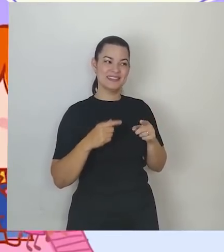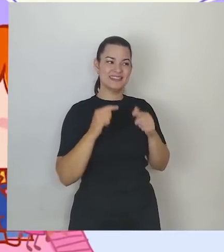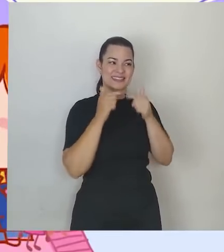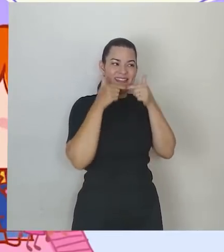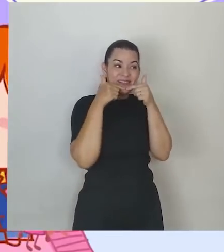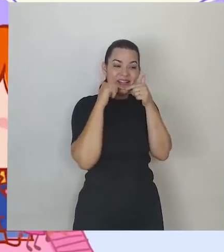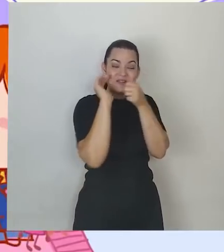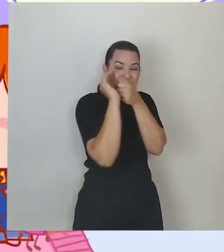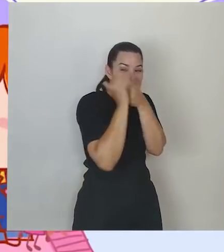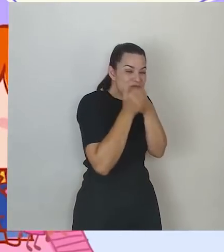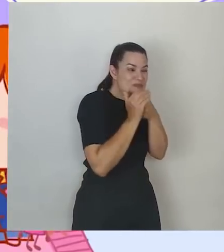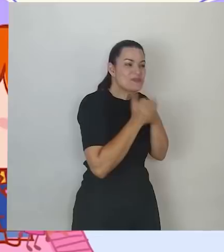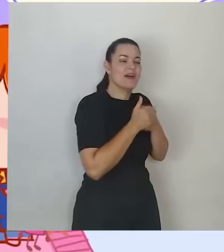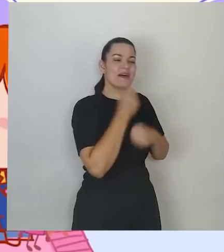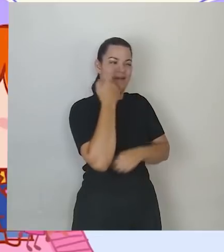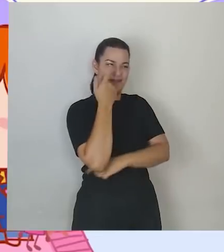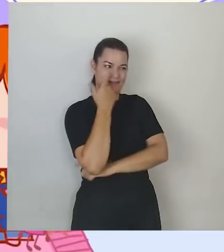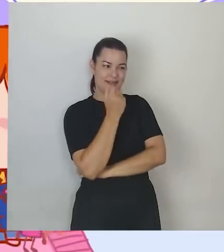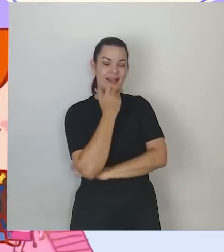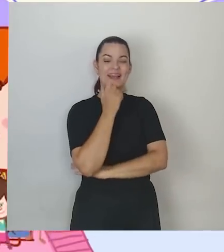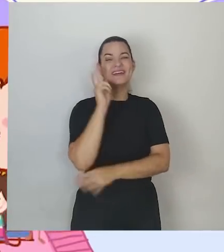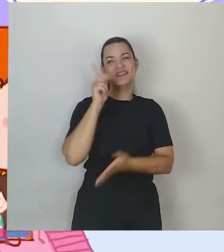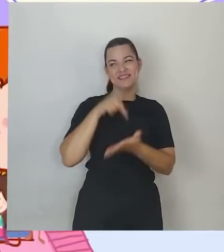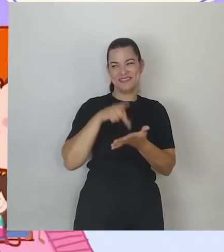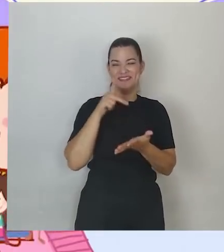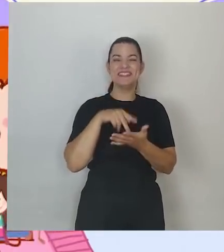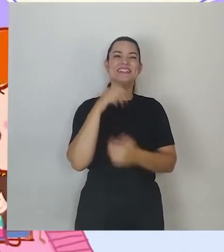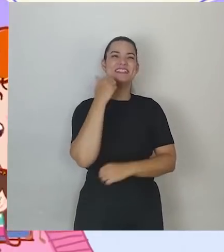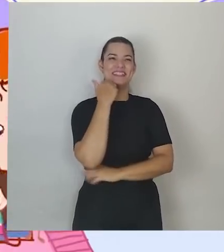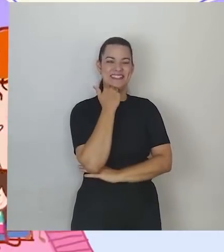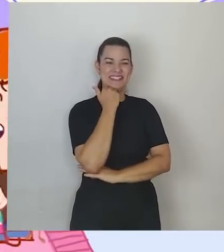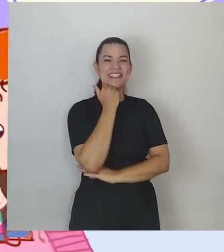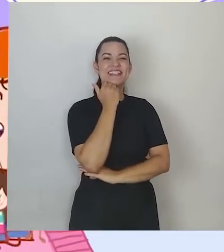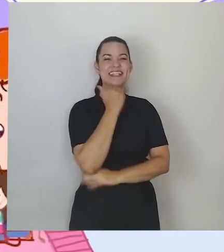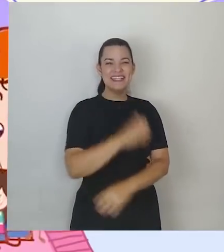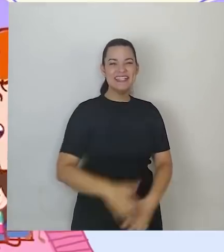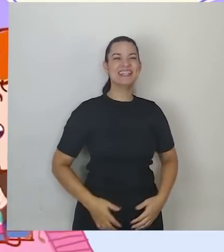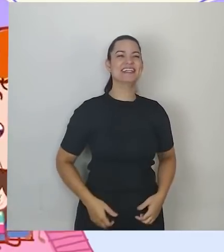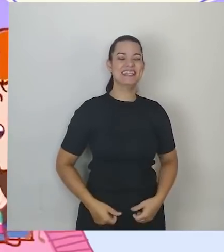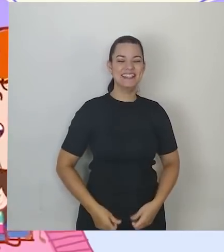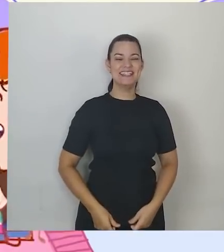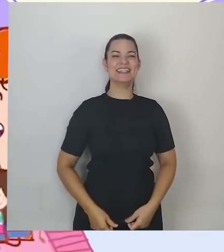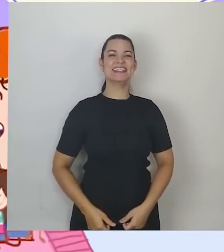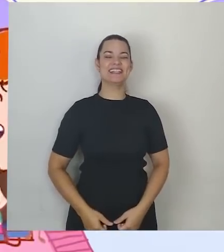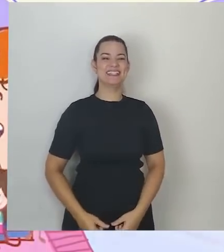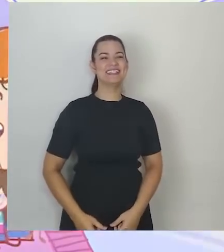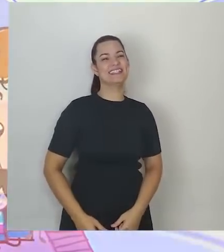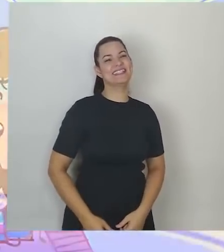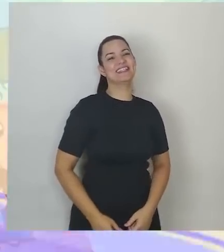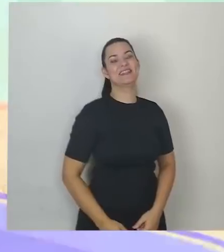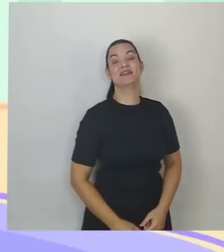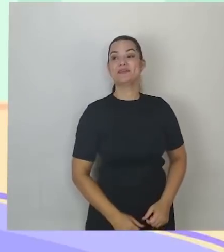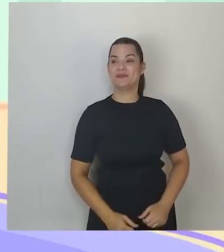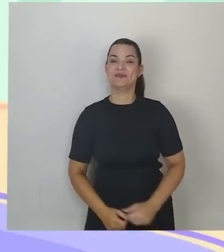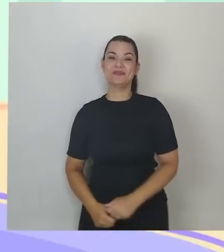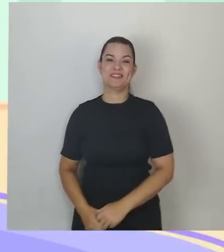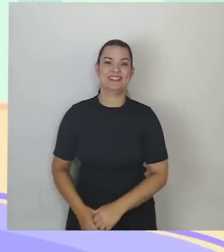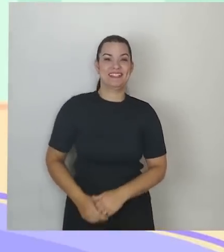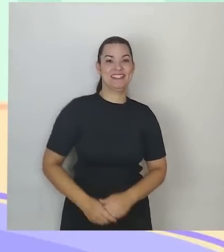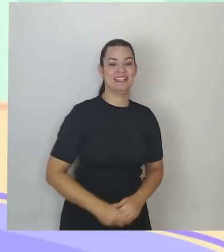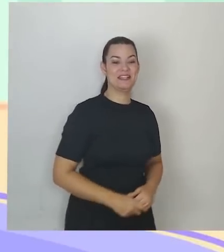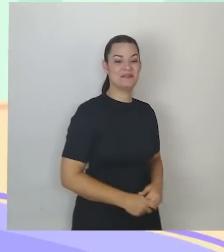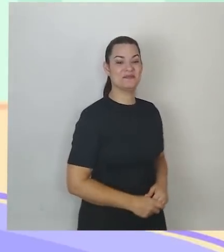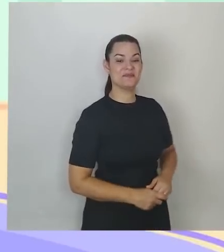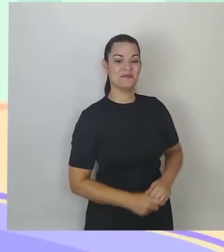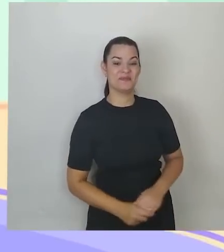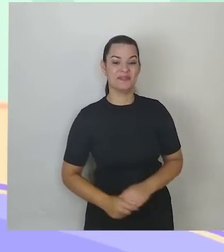você escondendo sua risada. É verdade.